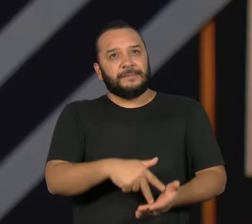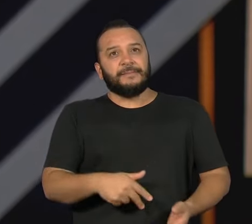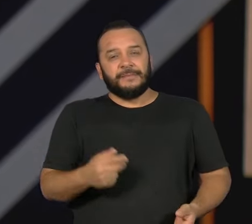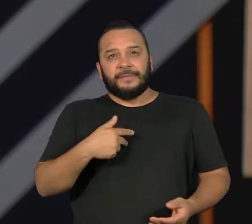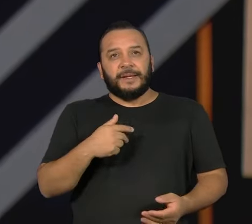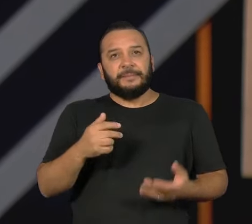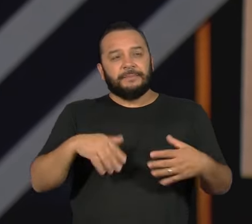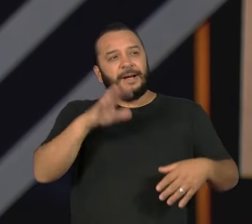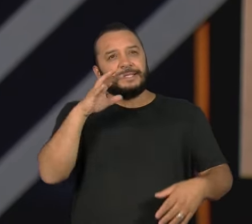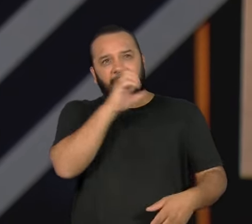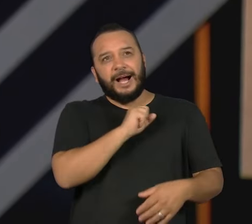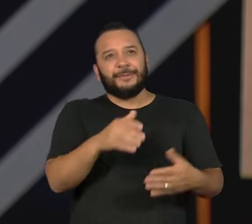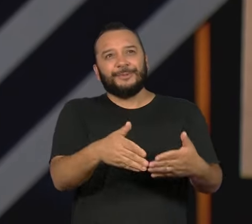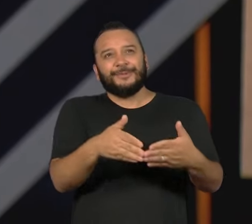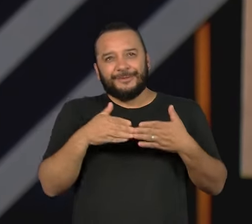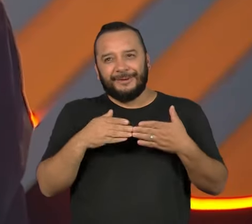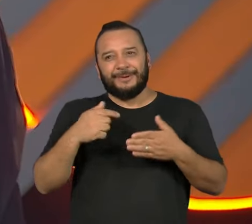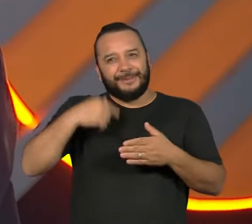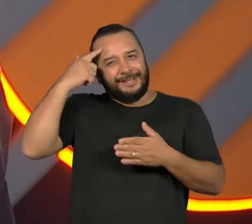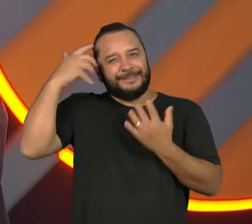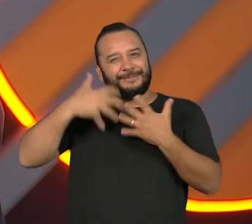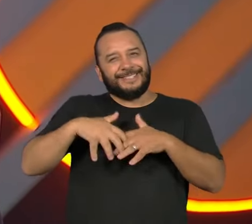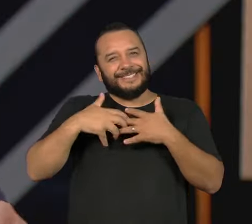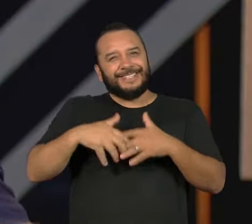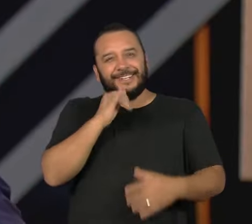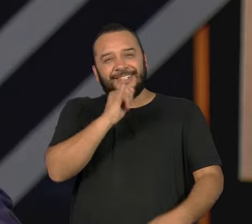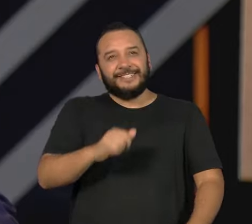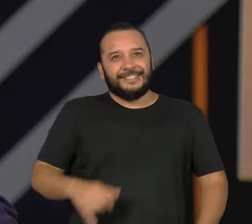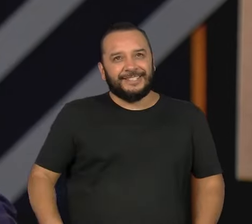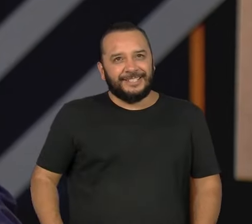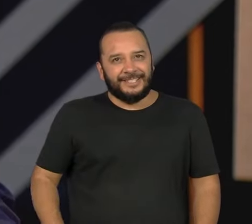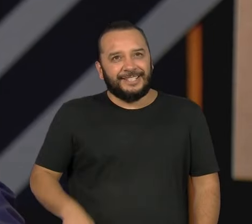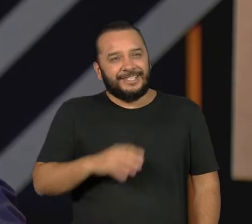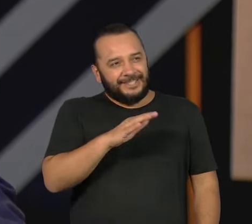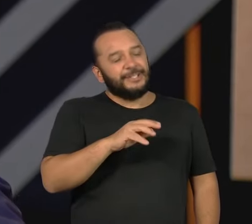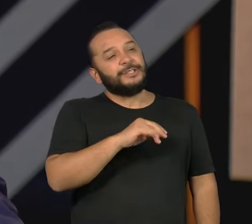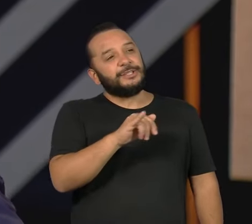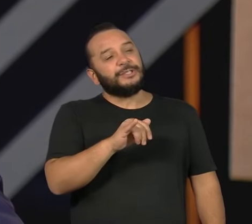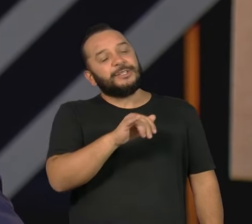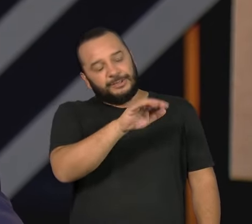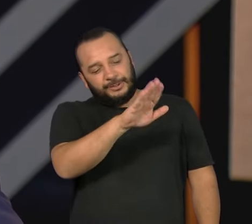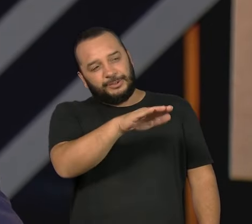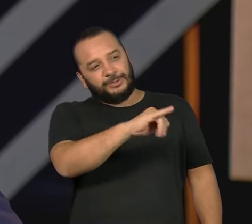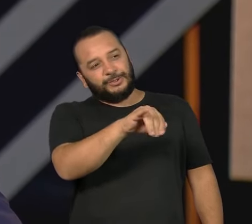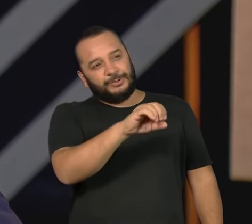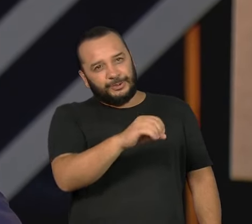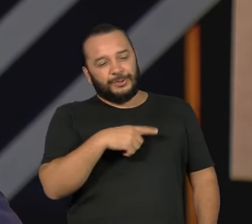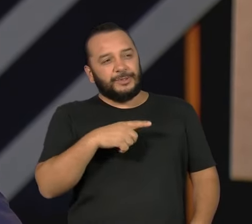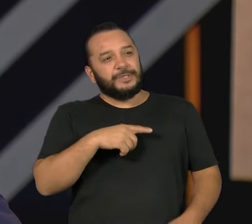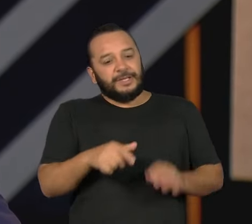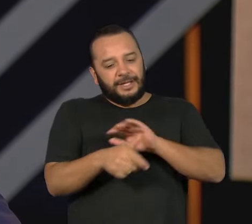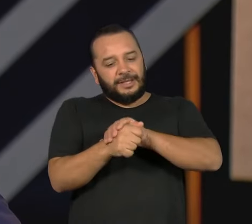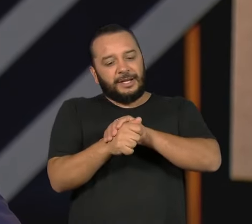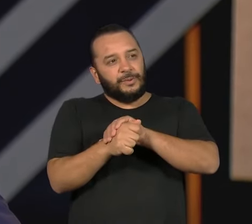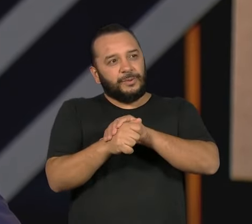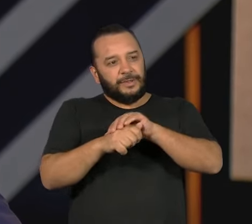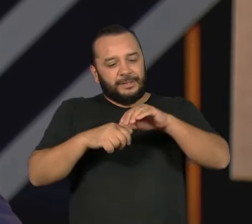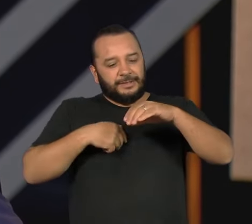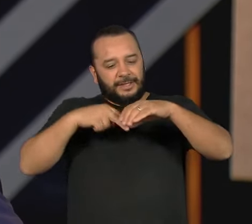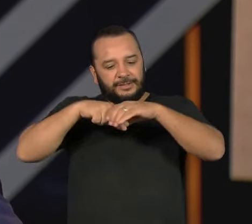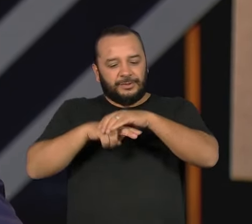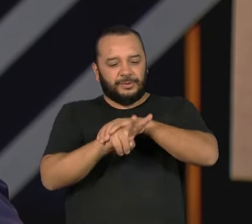mais rápido, por favor, porque eu tinha que pensar no que eu ia falar. Aí cheguei e falei, olha, João, é o seguinte, a tartaruga, quando sai do